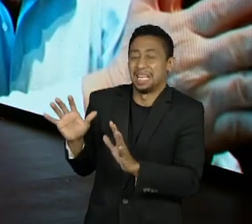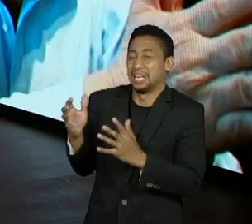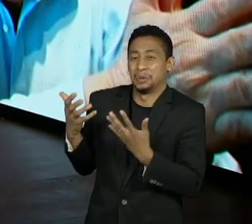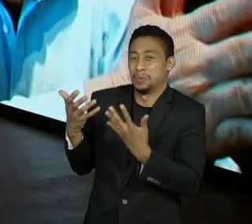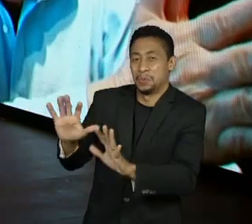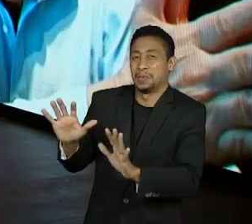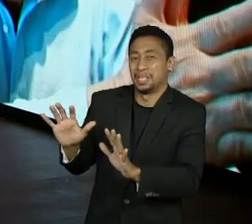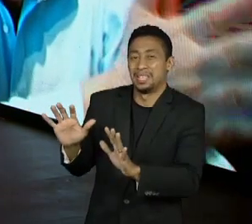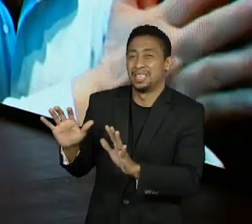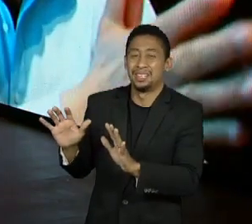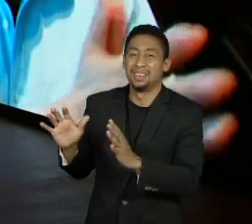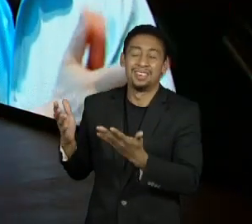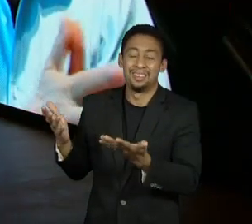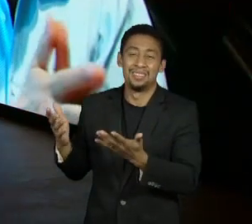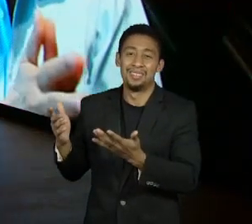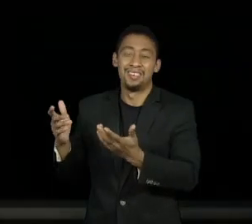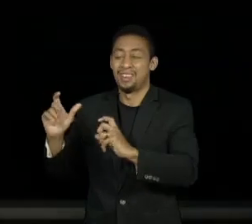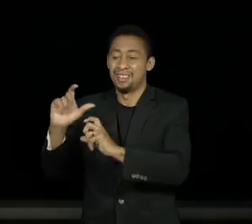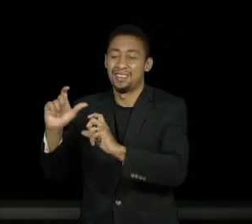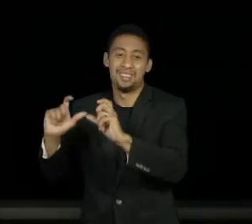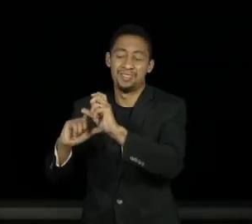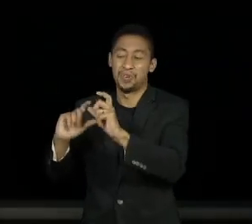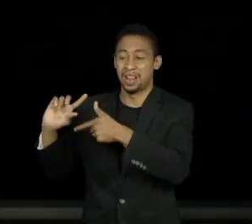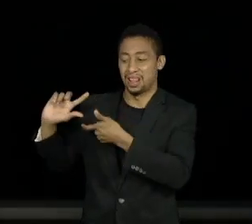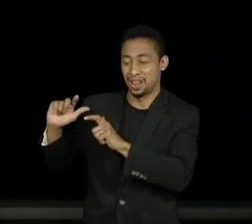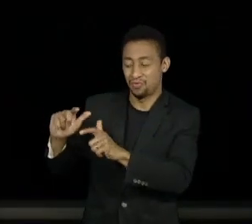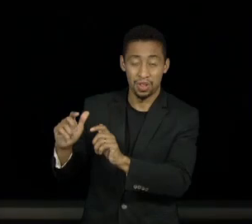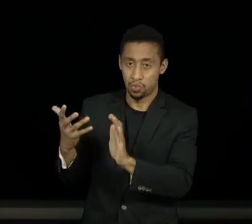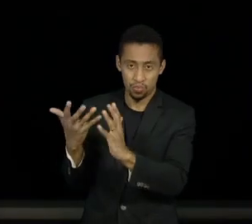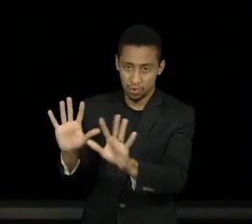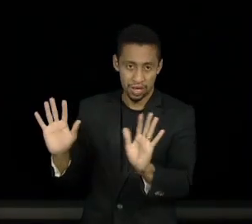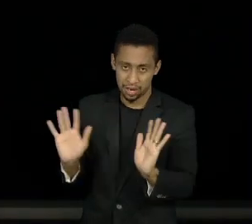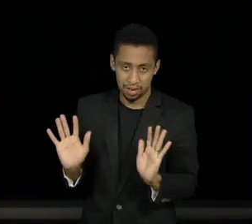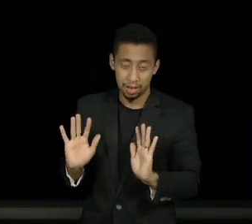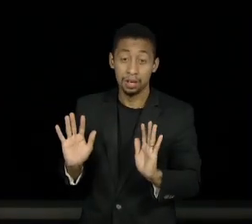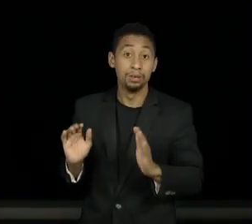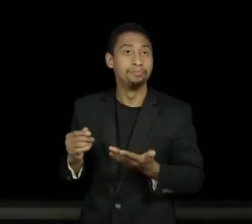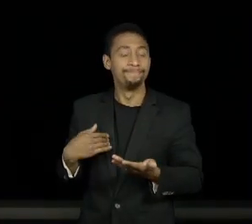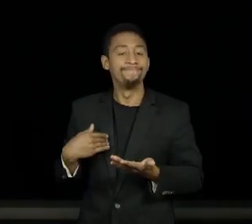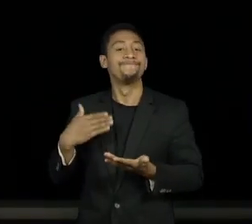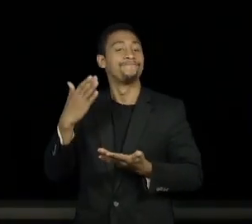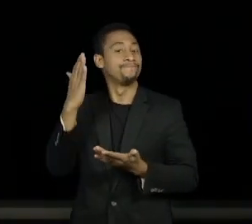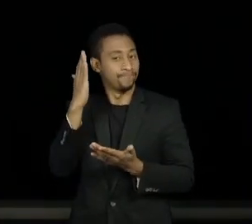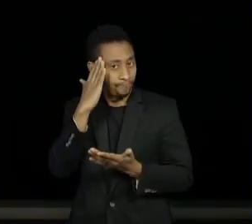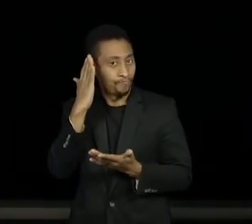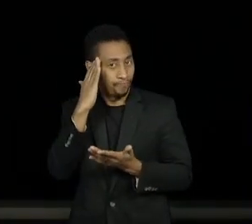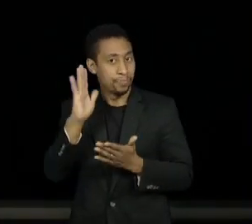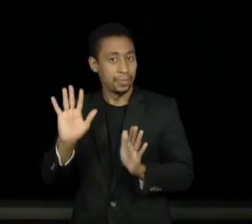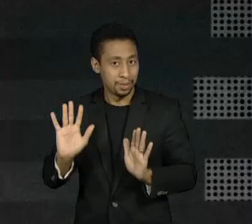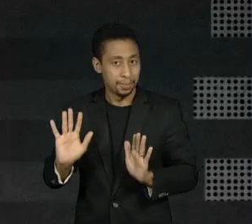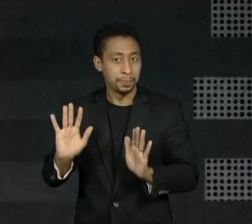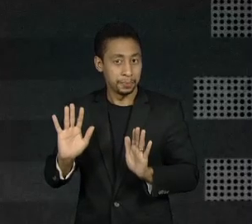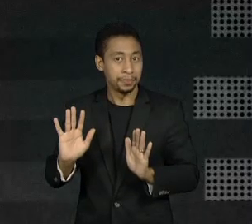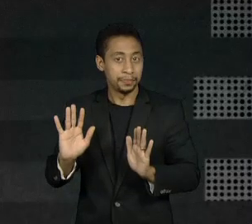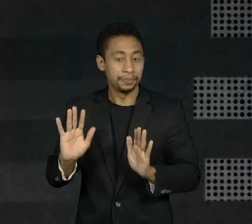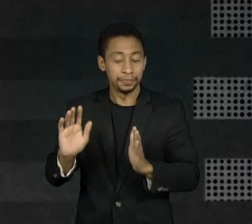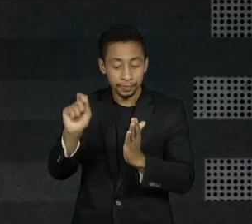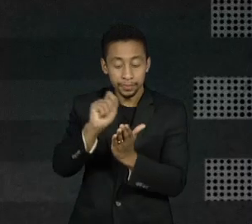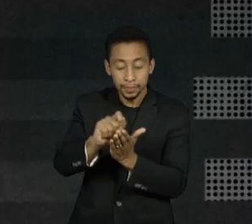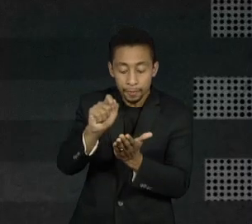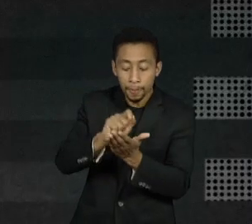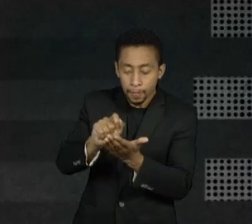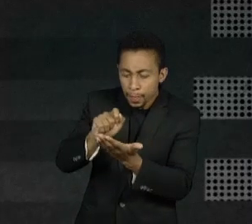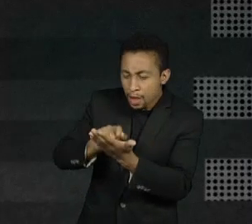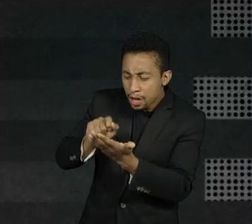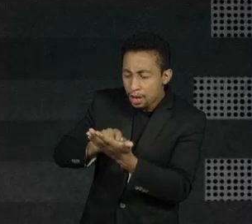como nas histórias da Disney, eu sabia o que eu iria colocar, o que eu queria pôr na minha